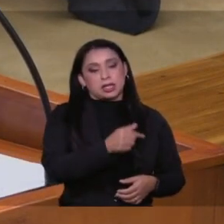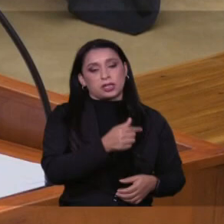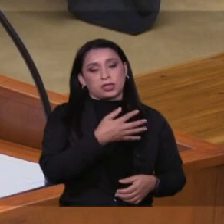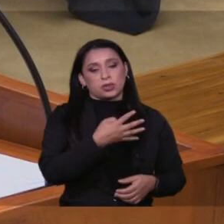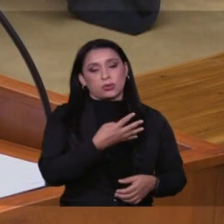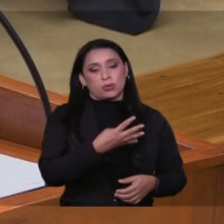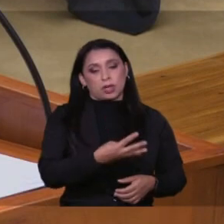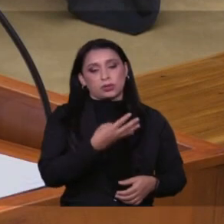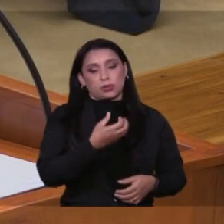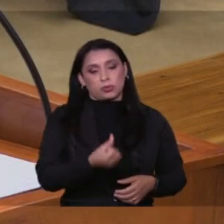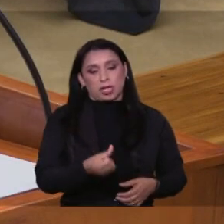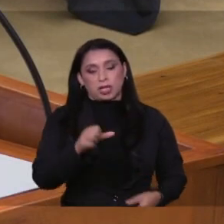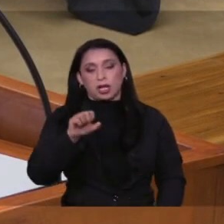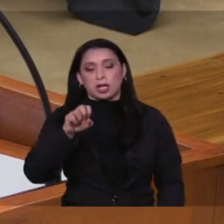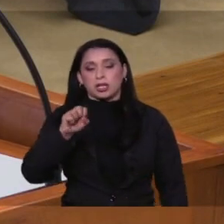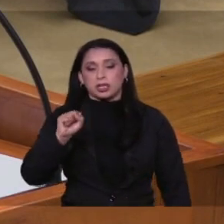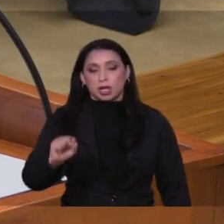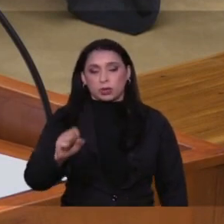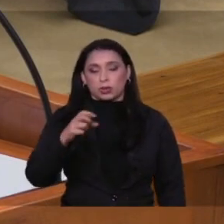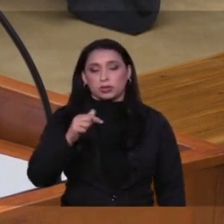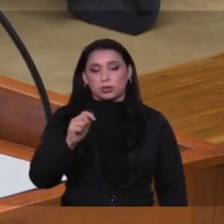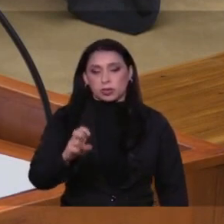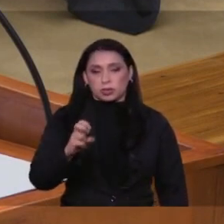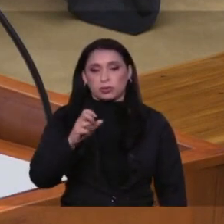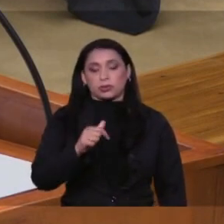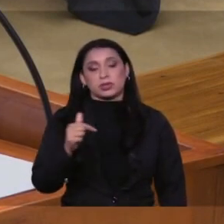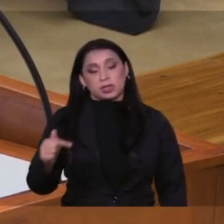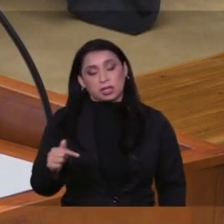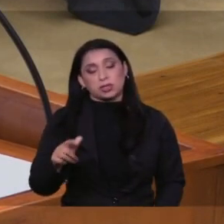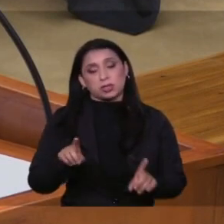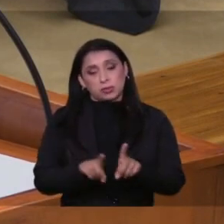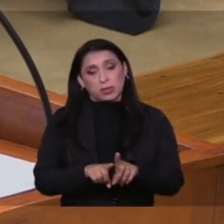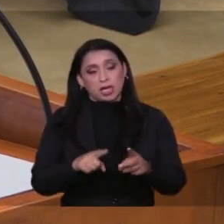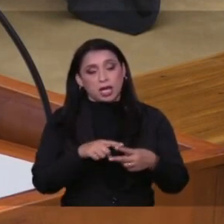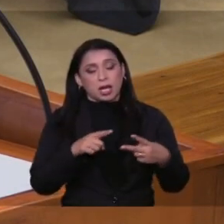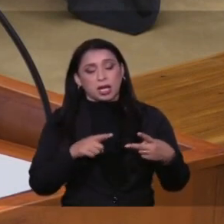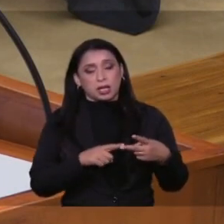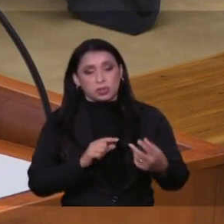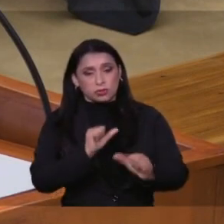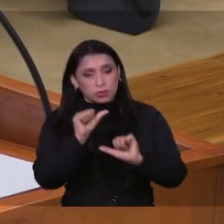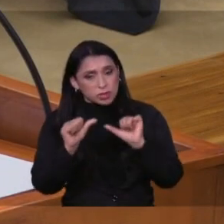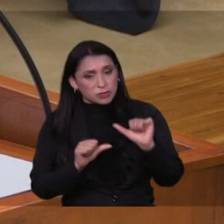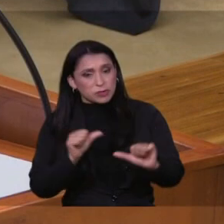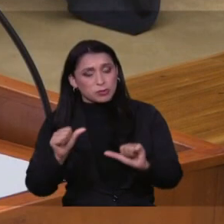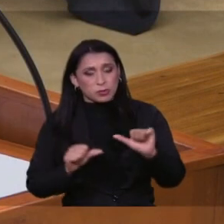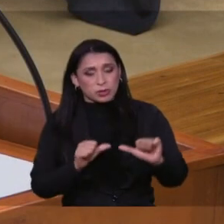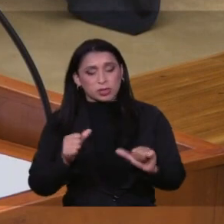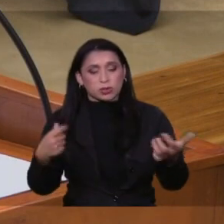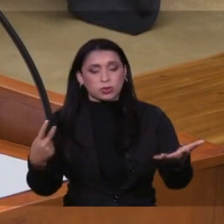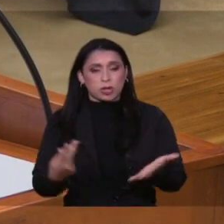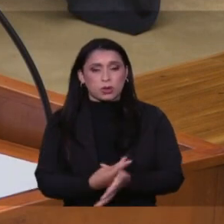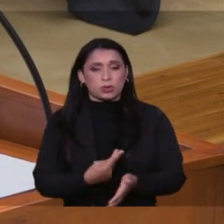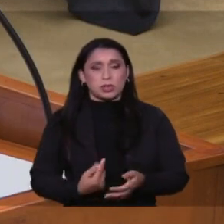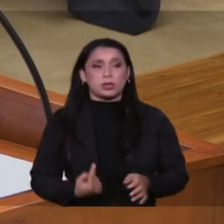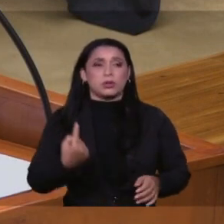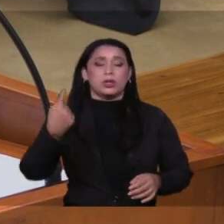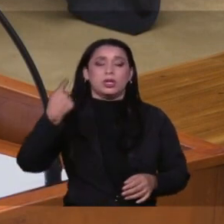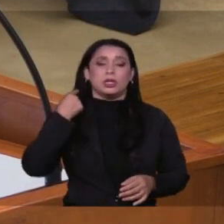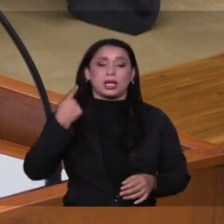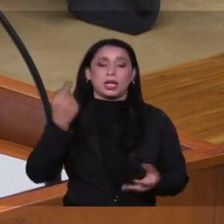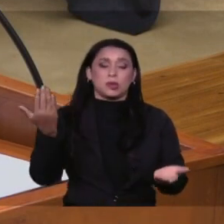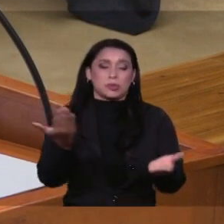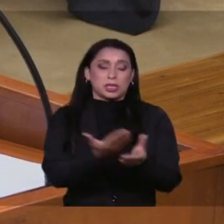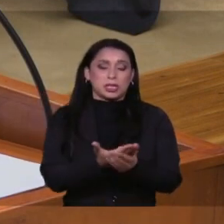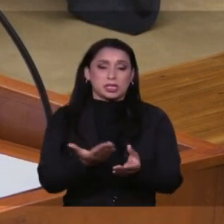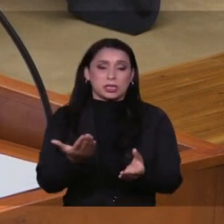questões fáticas, não foram questões normativas. E houve substancial alteração dentre o que ocorria à época do ajustamento das